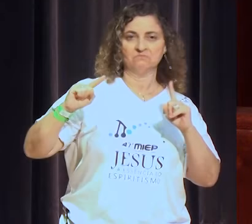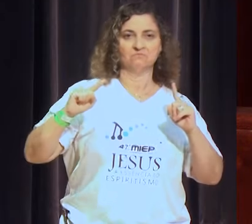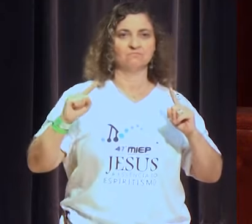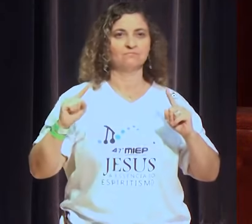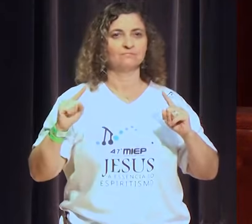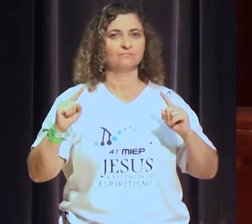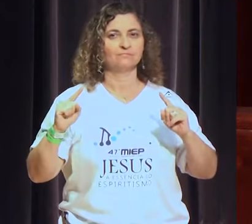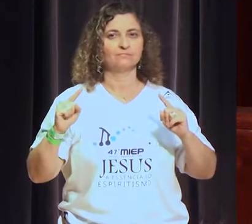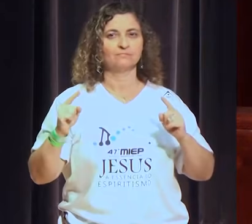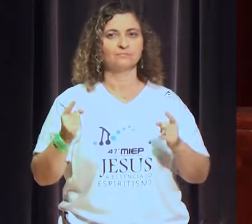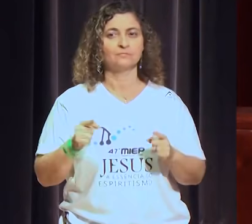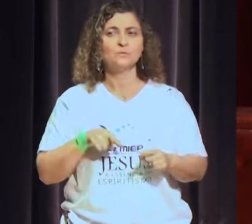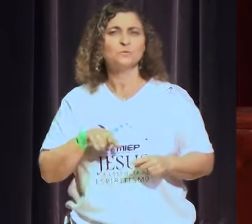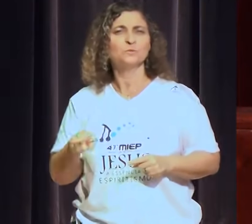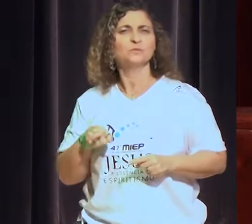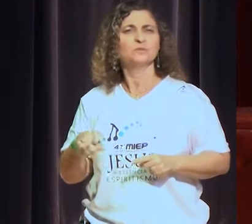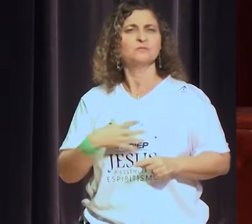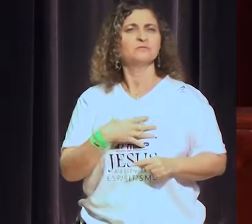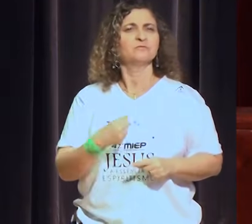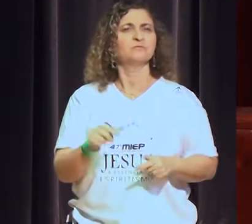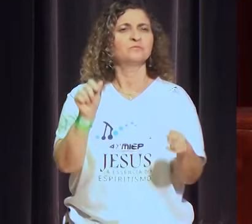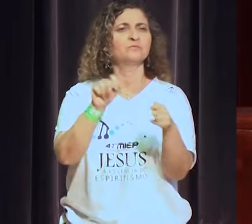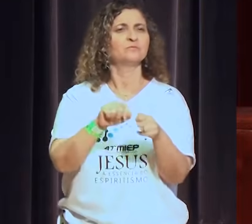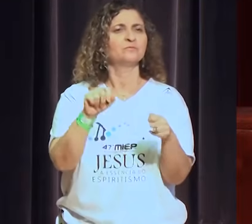que que o Cronos faz?